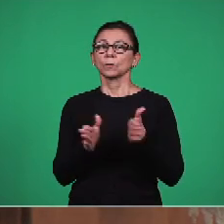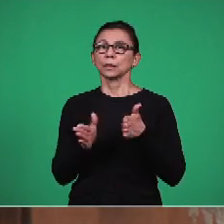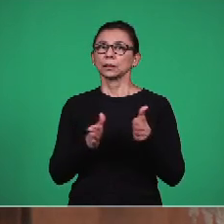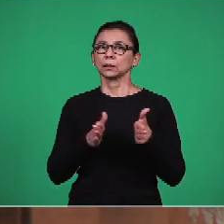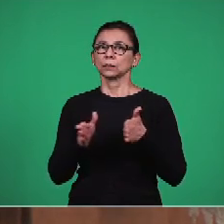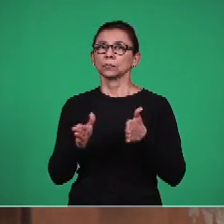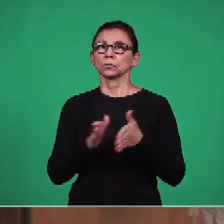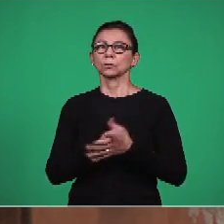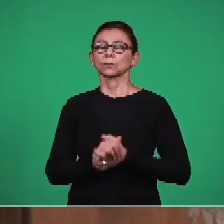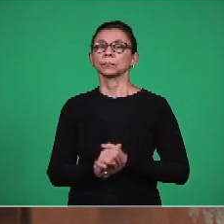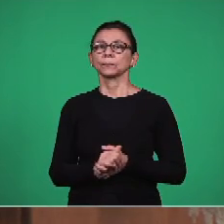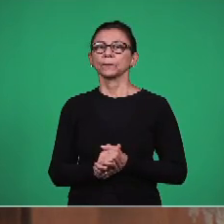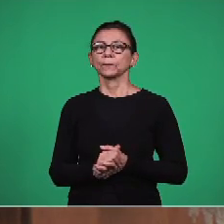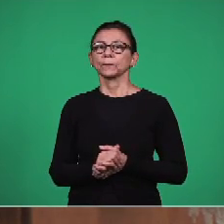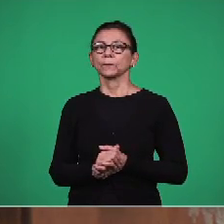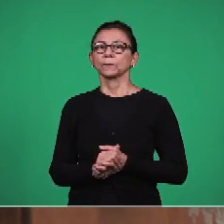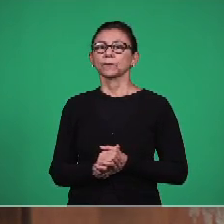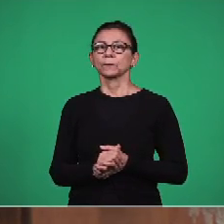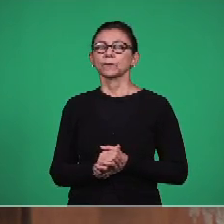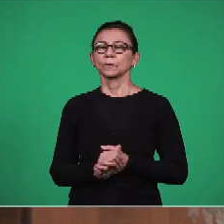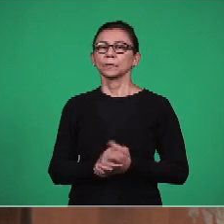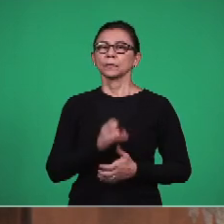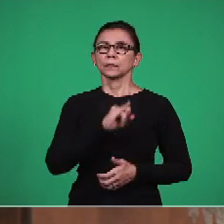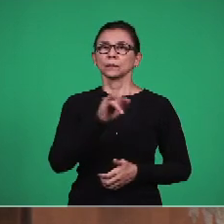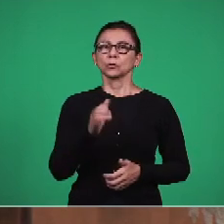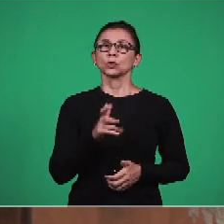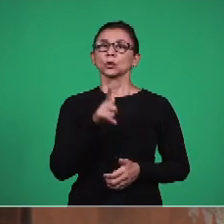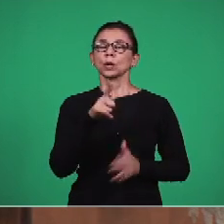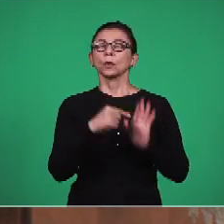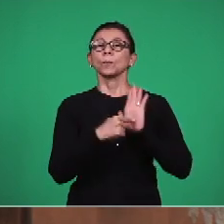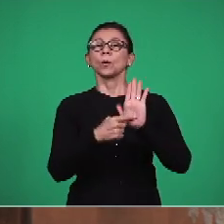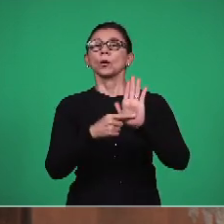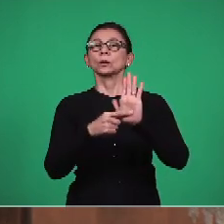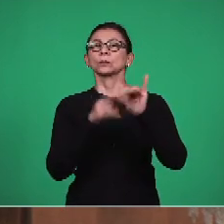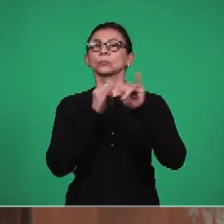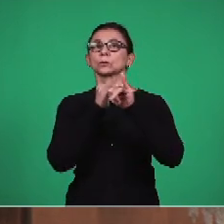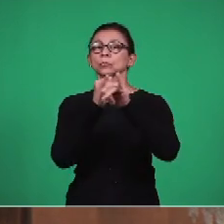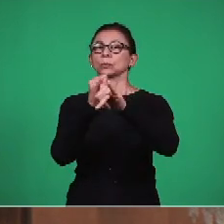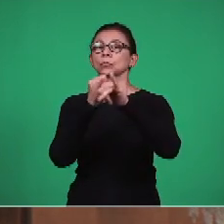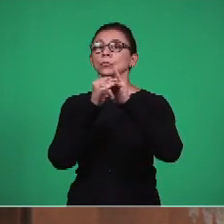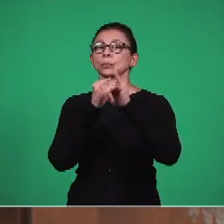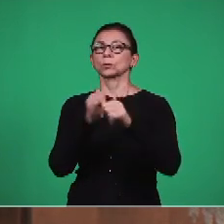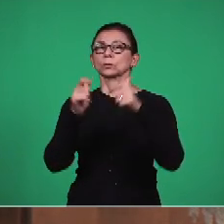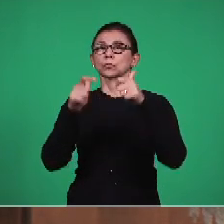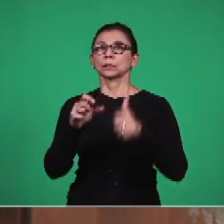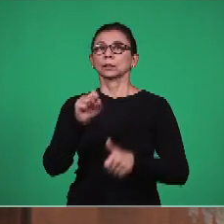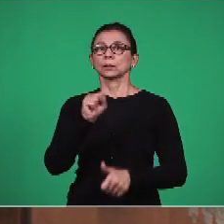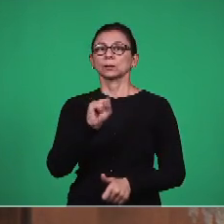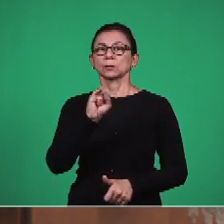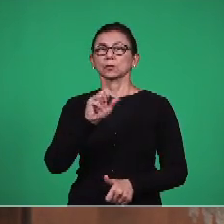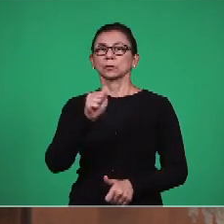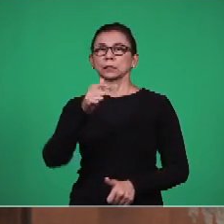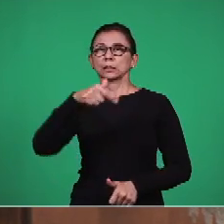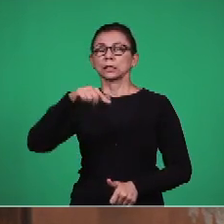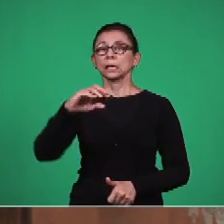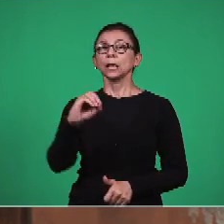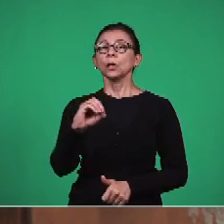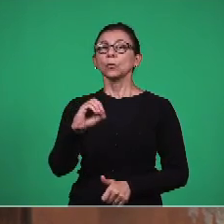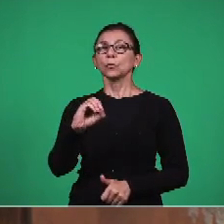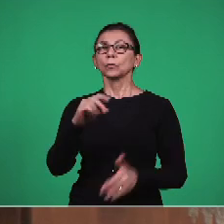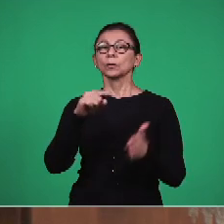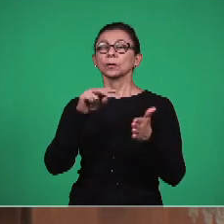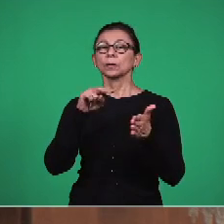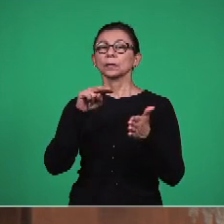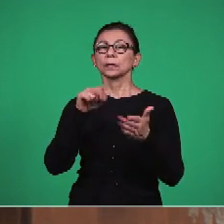Aí tem o texto lá de Joel. Tocai a trombeta em Sião. A trombeta está tocada aqui em Sião. Sião é a igreja. A